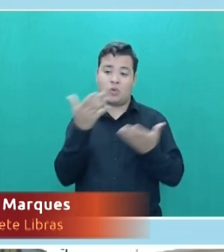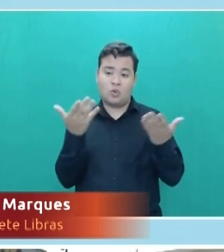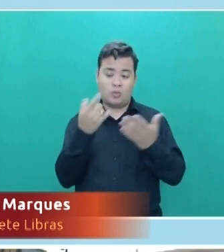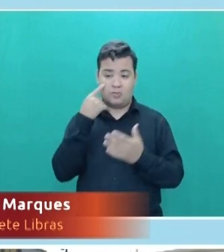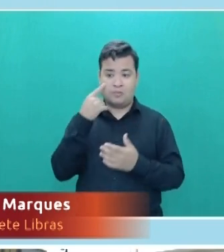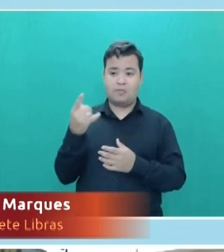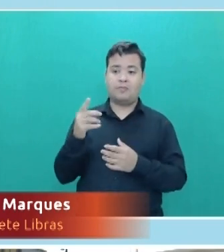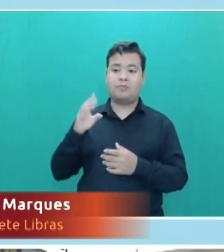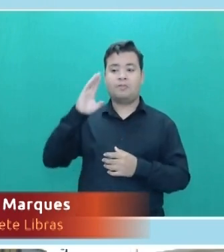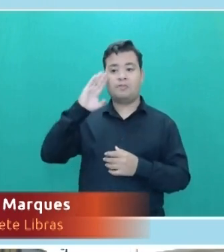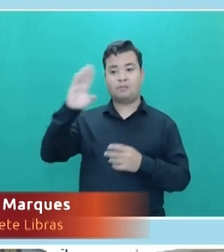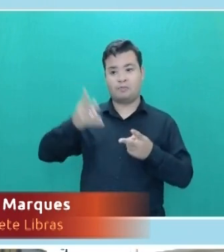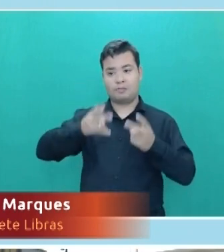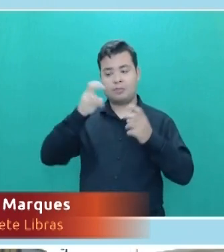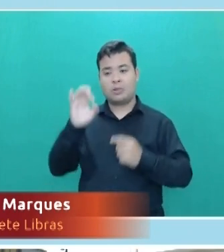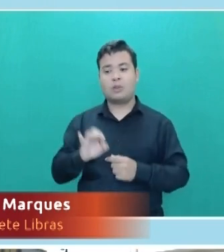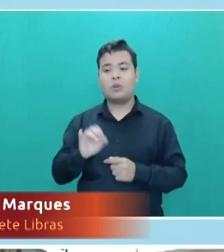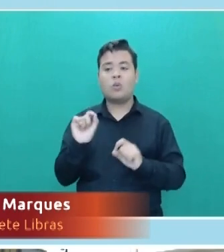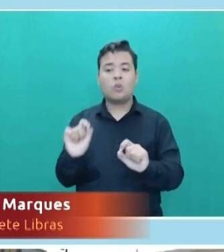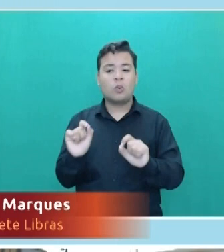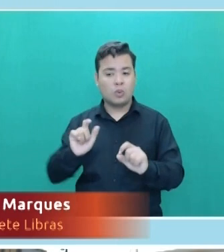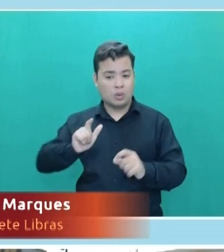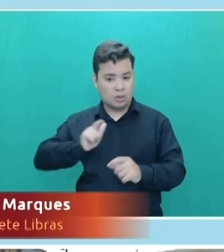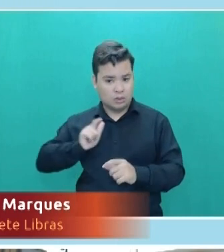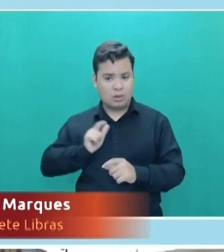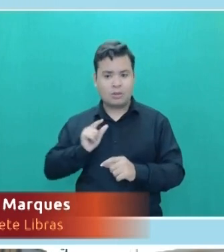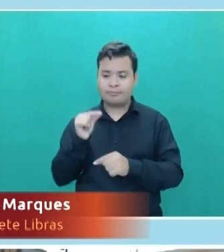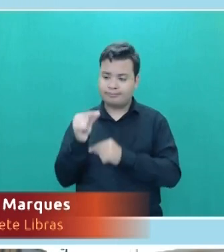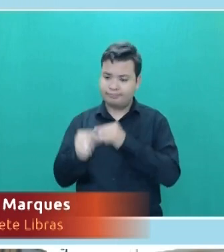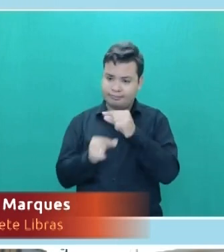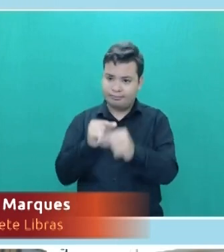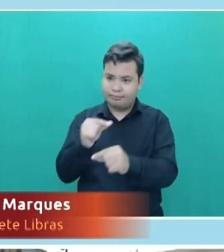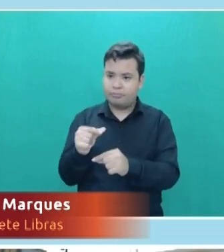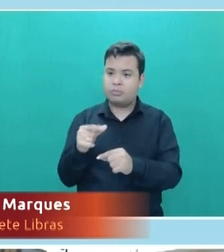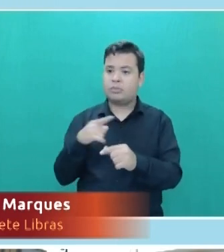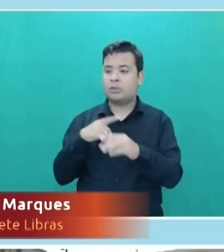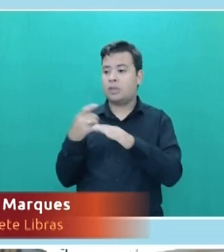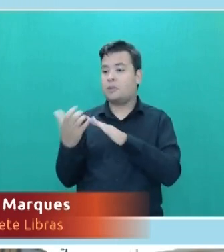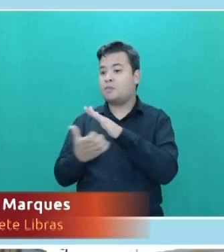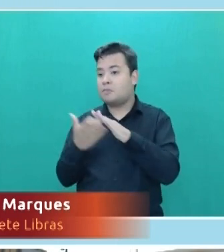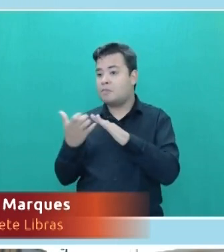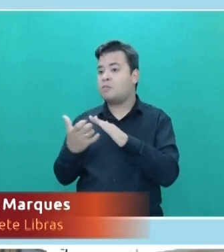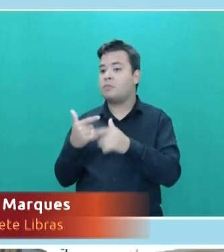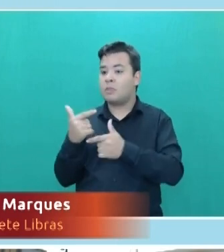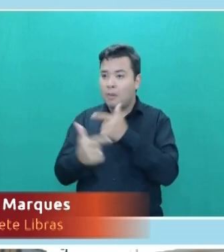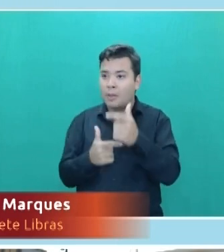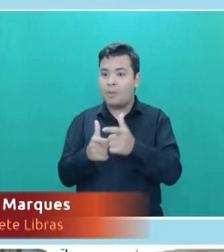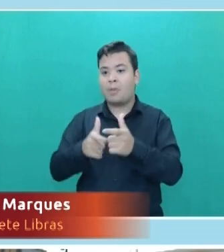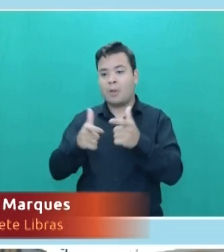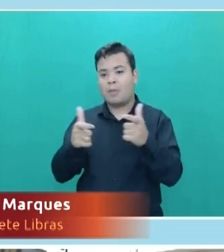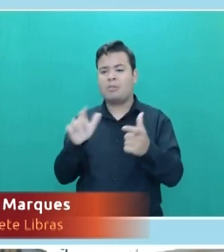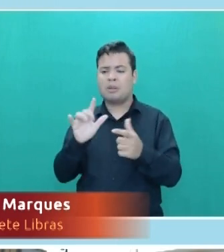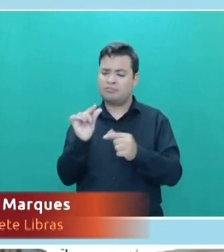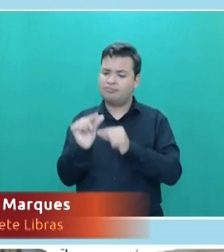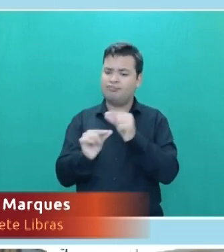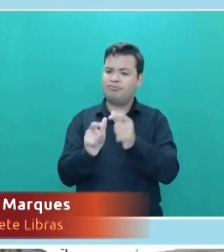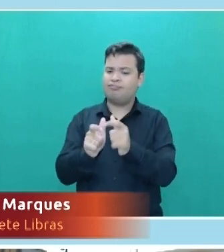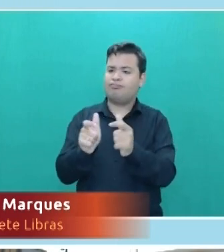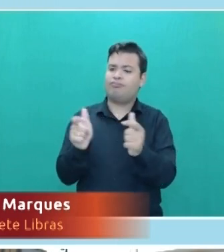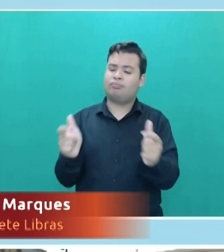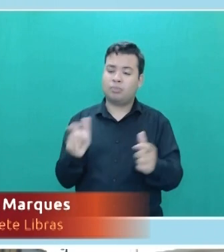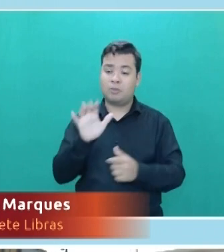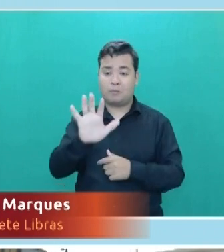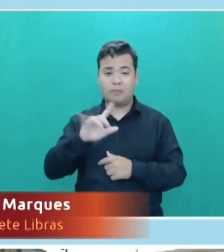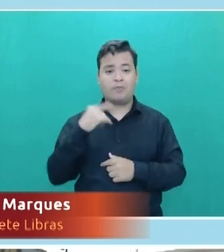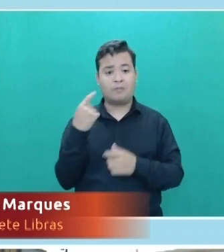do CAGED, é uma retomada ainda muito tímida do crescimento de empregos, mas que a gente tem que sempre ter a noção